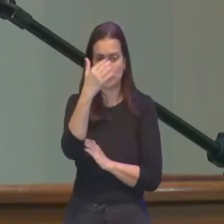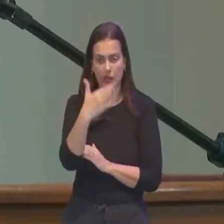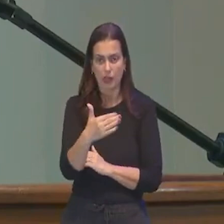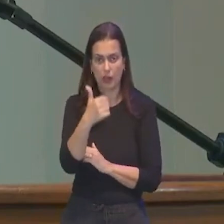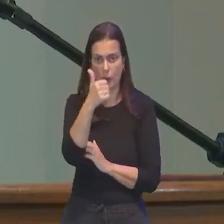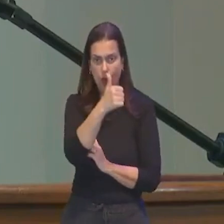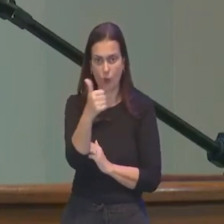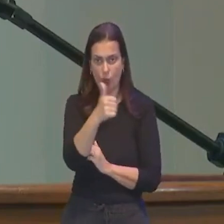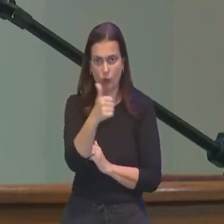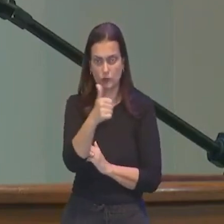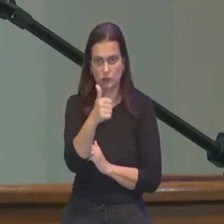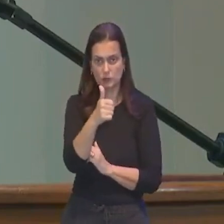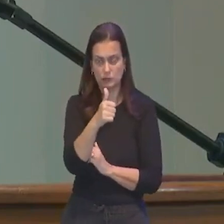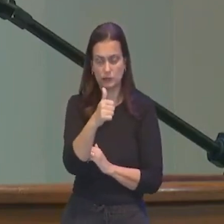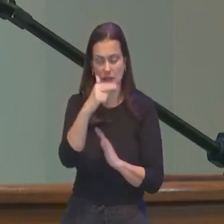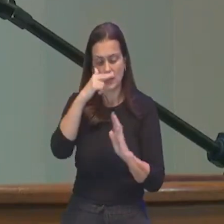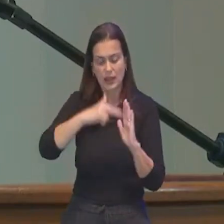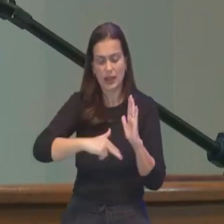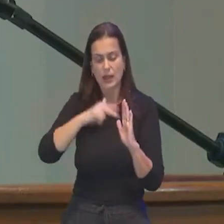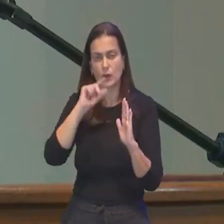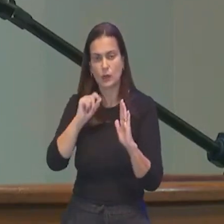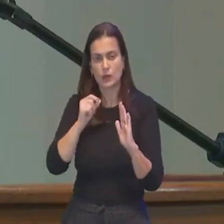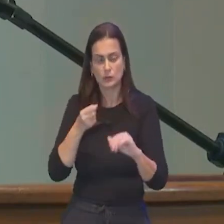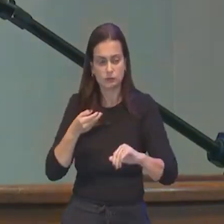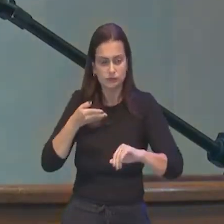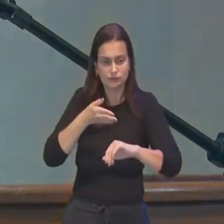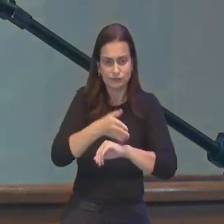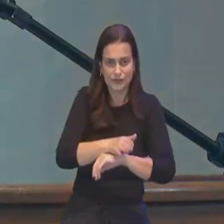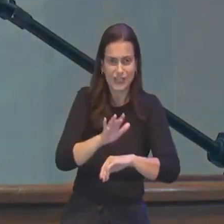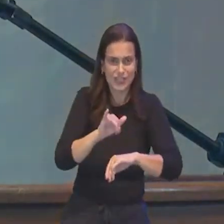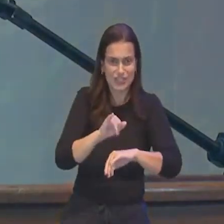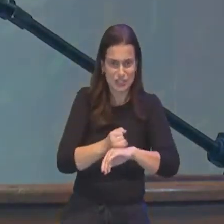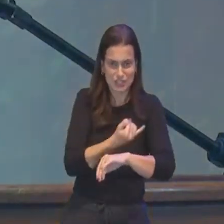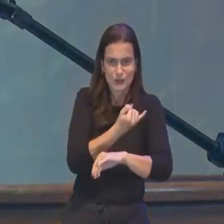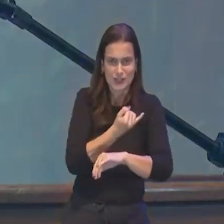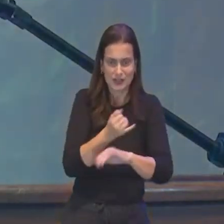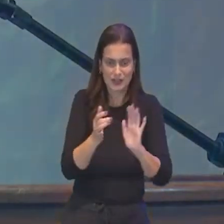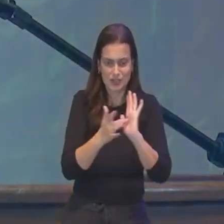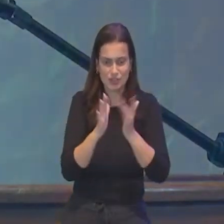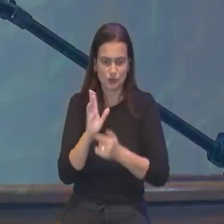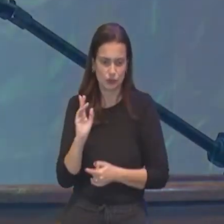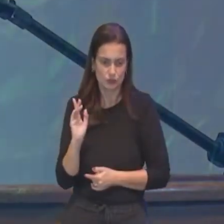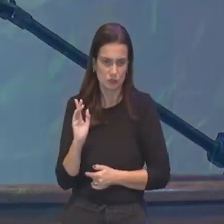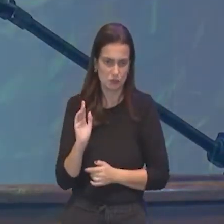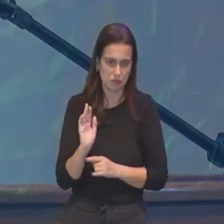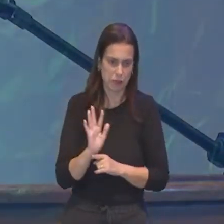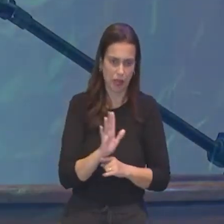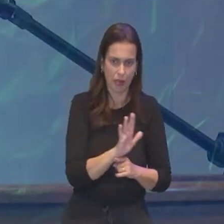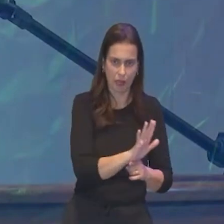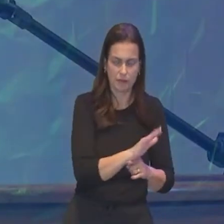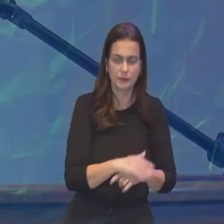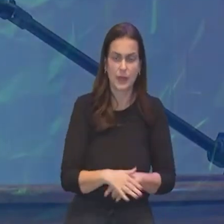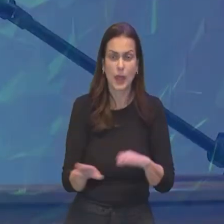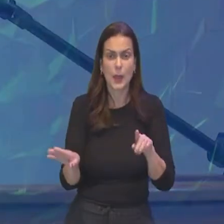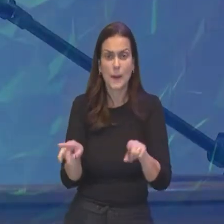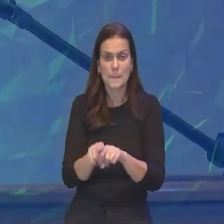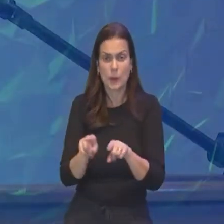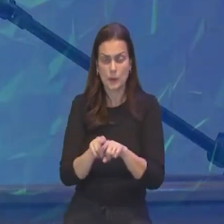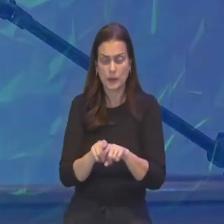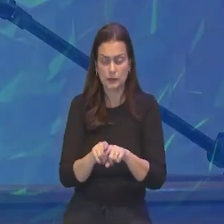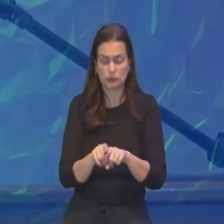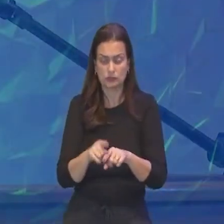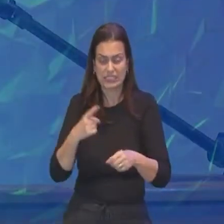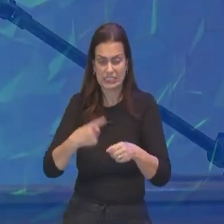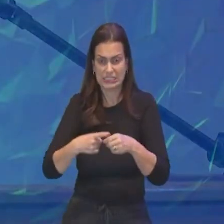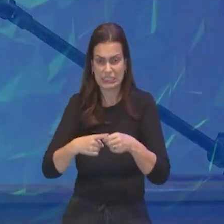11 a seguinte leitura: a entrada triunfal de Jesus em Jerusalém. Quando se aproximaram de